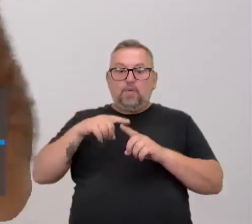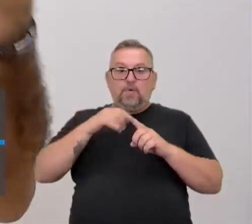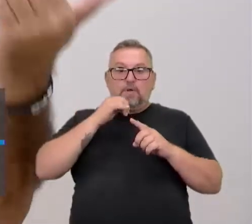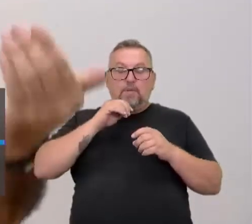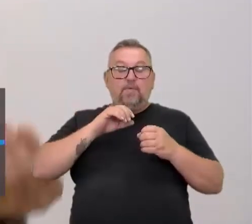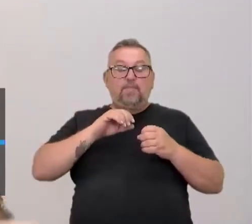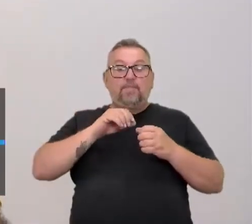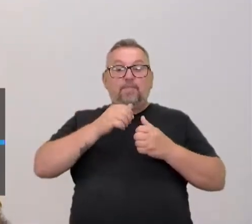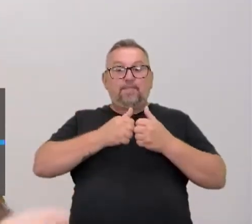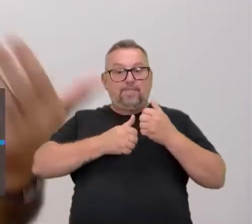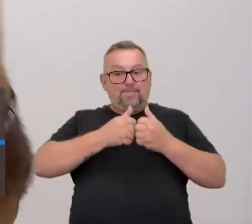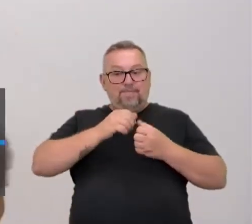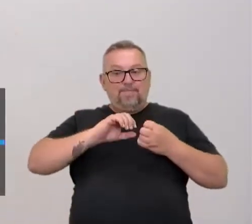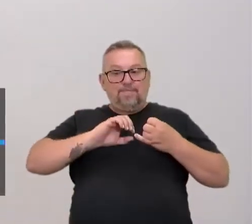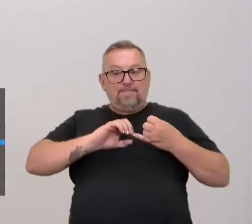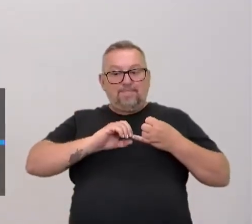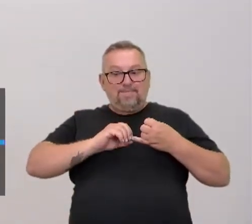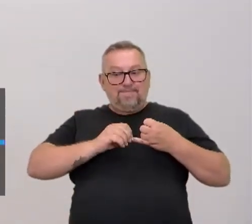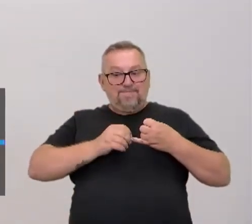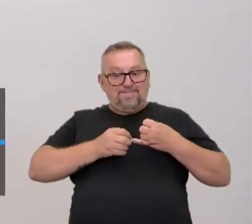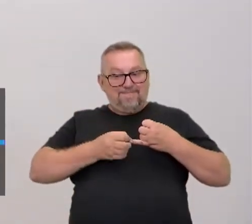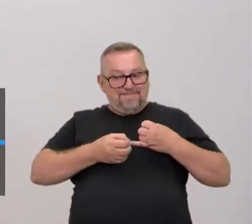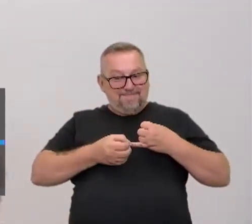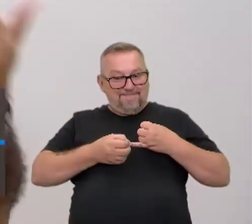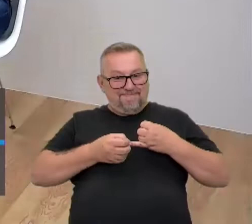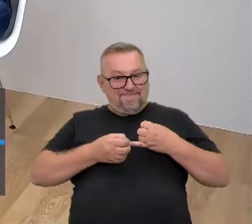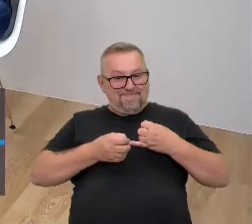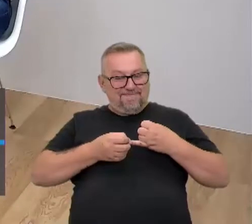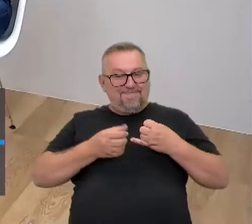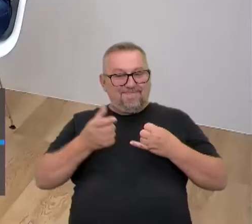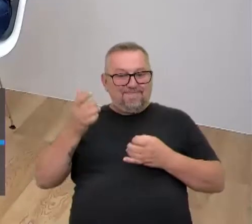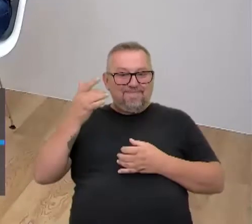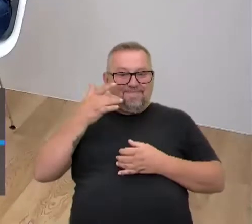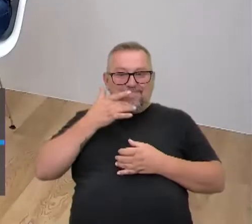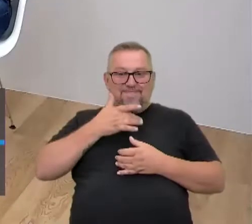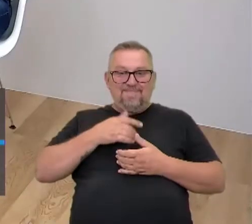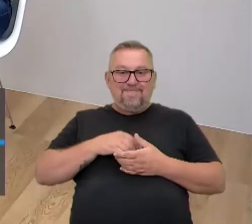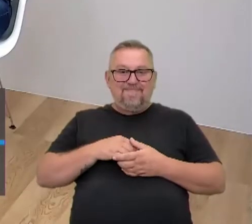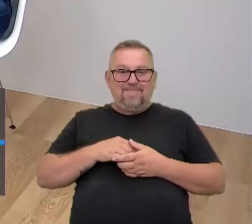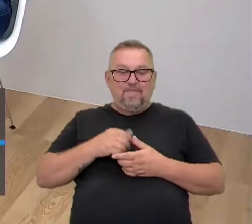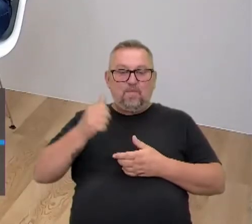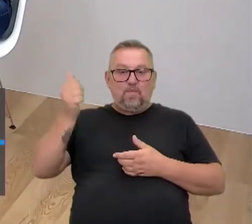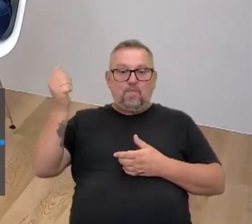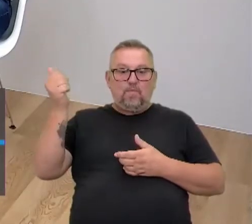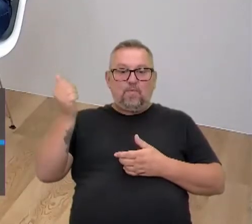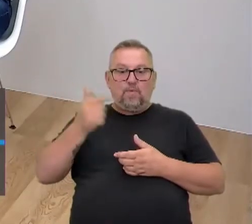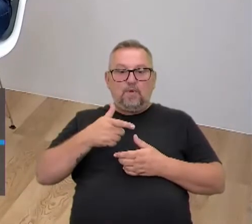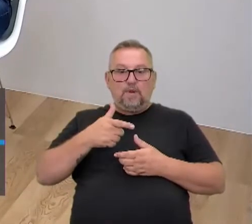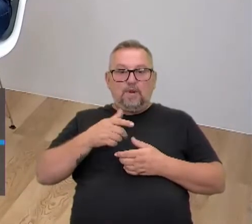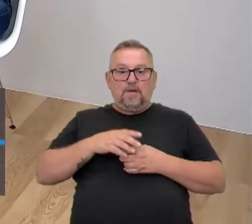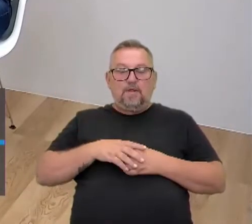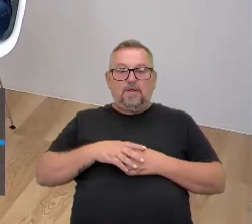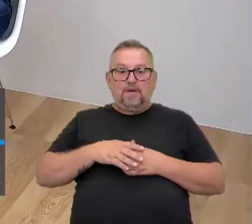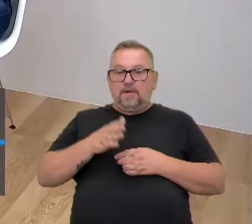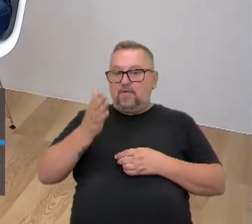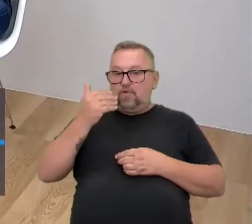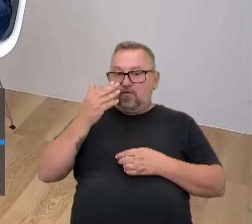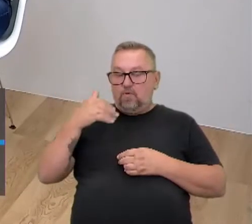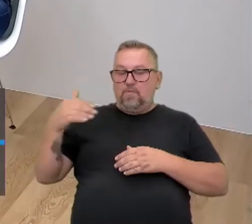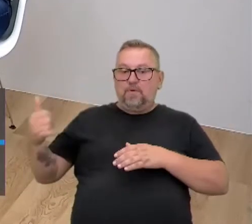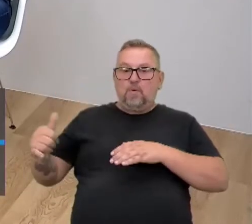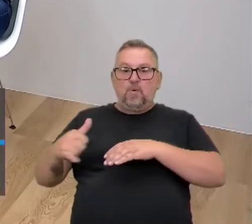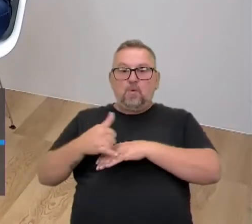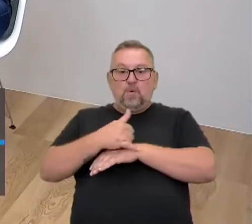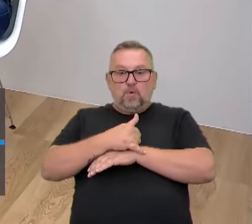é infinitamente mais nutritivo, até onde eu sei, até onde eu leio, né? Me corrija se eu estiver errado, do que a tranqueirada com muita